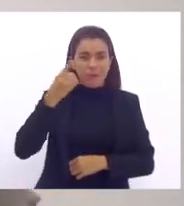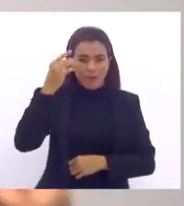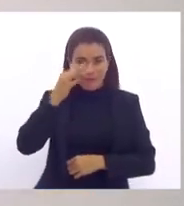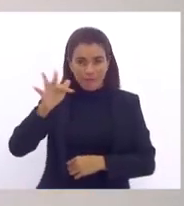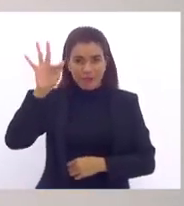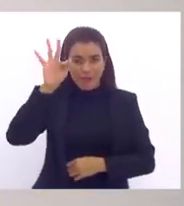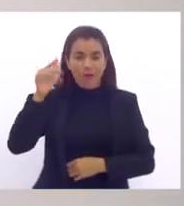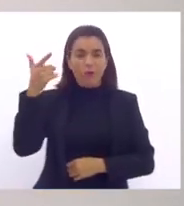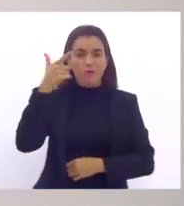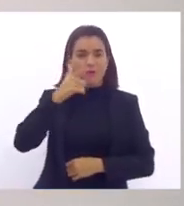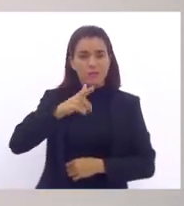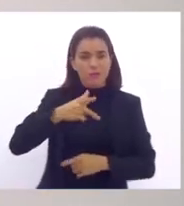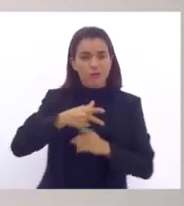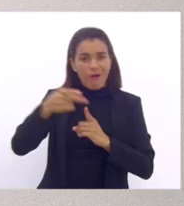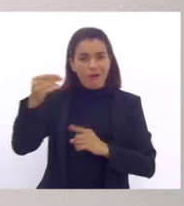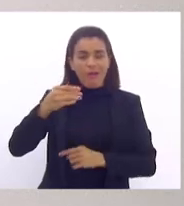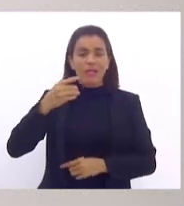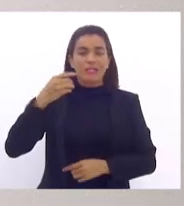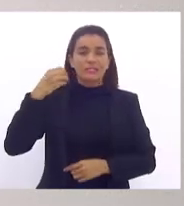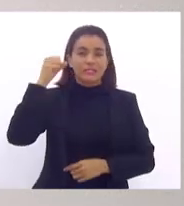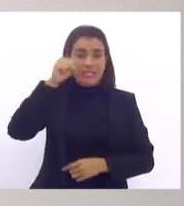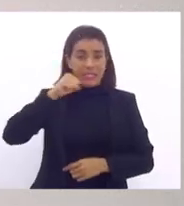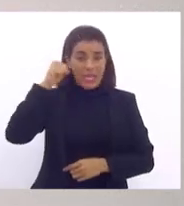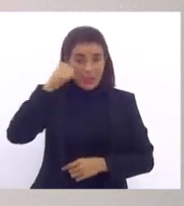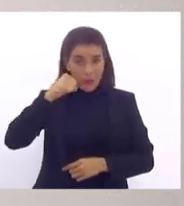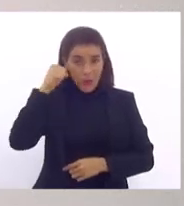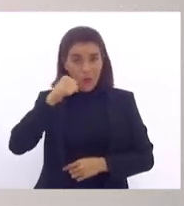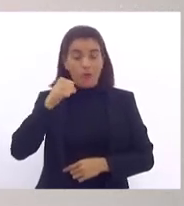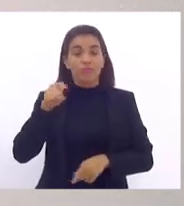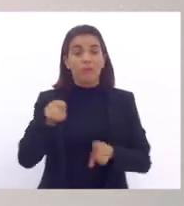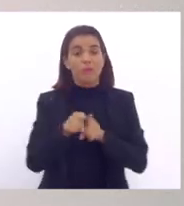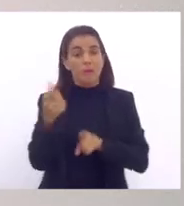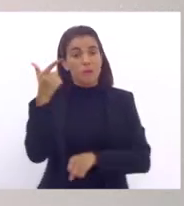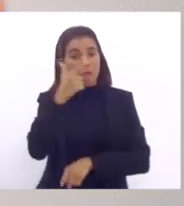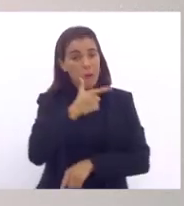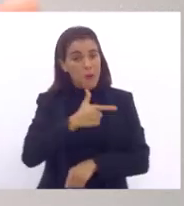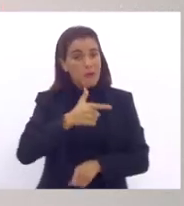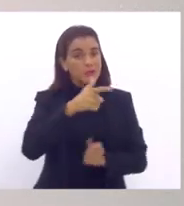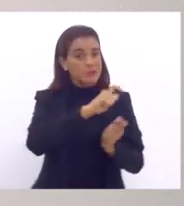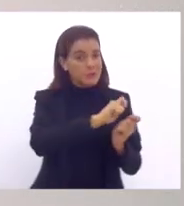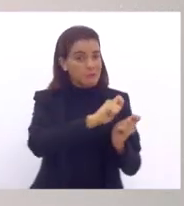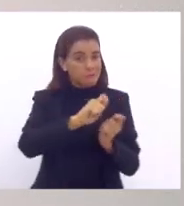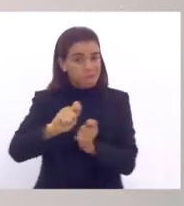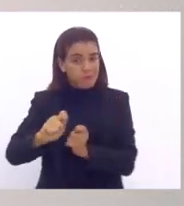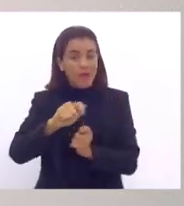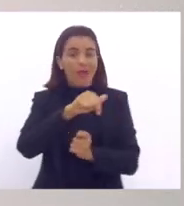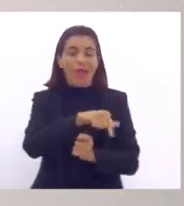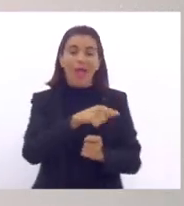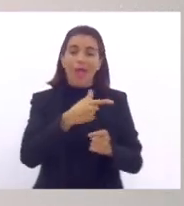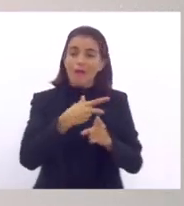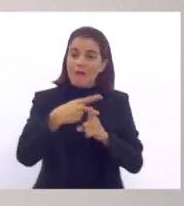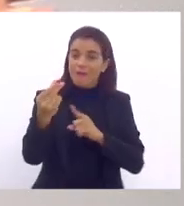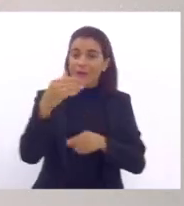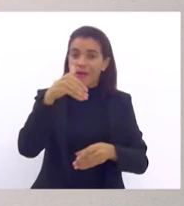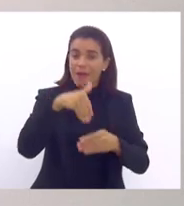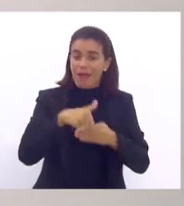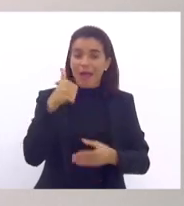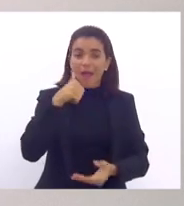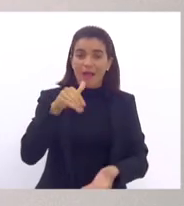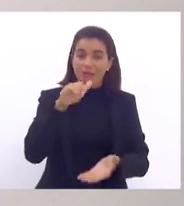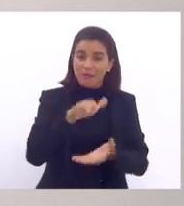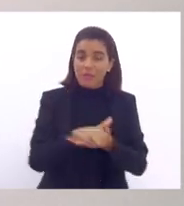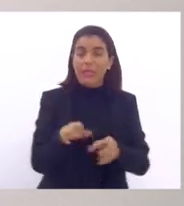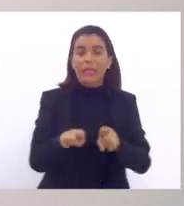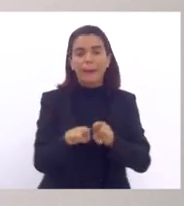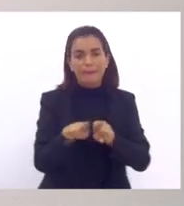da República elegeu a esposa deputada Federal também foi afastado do